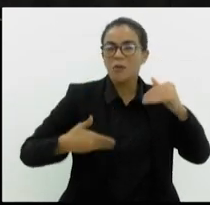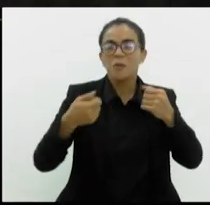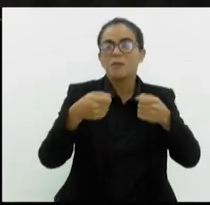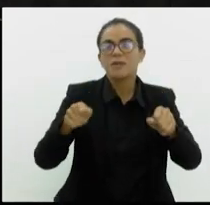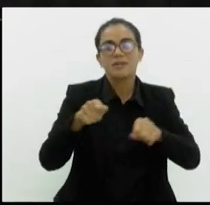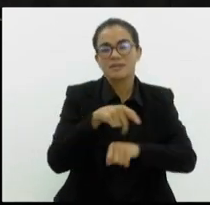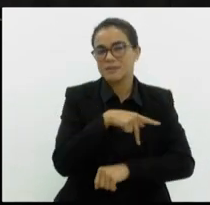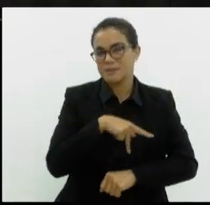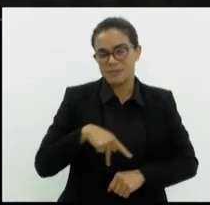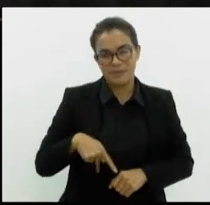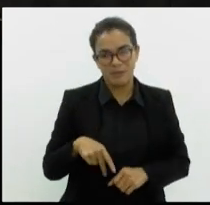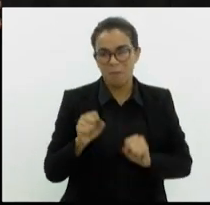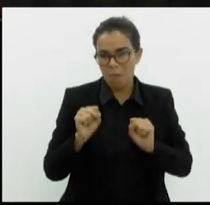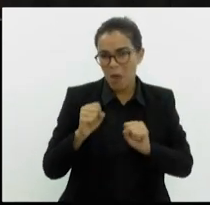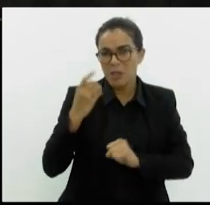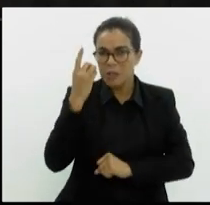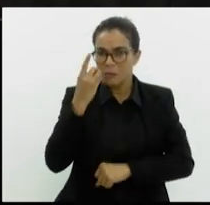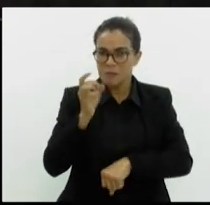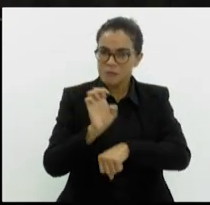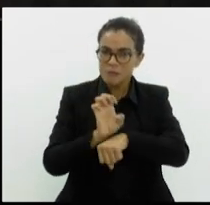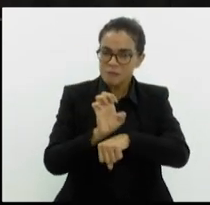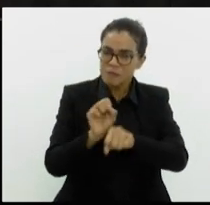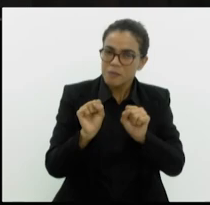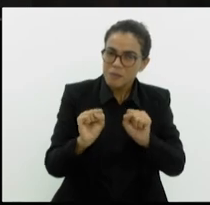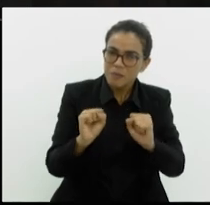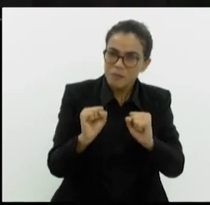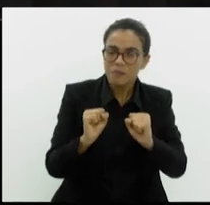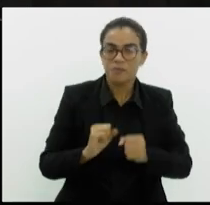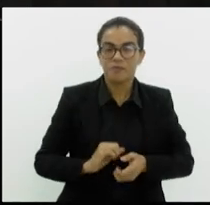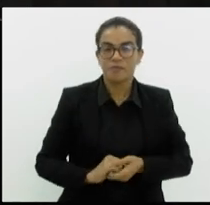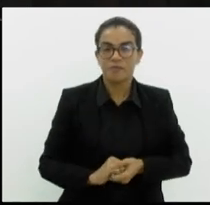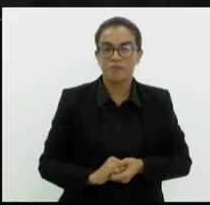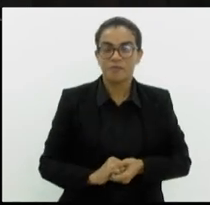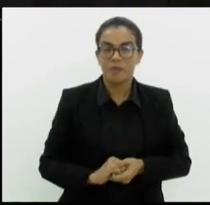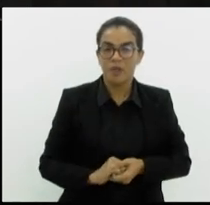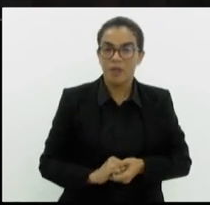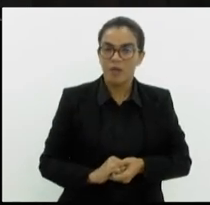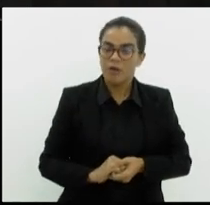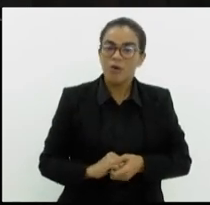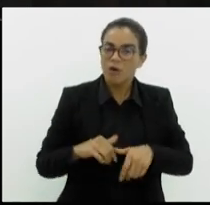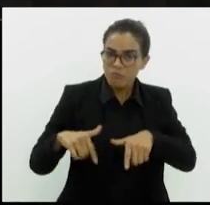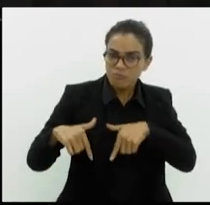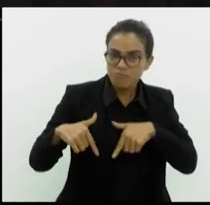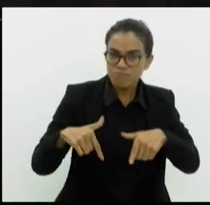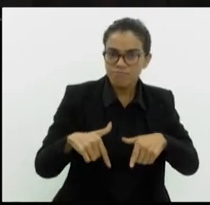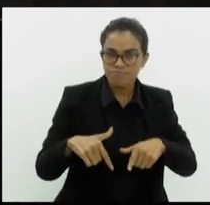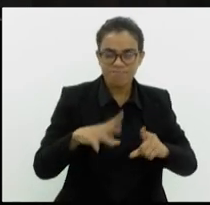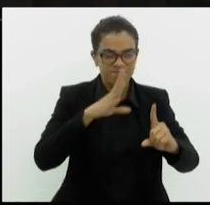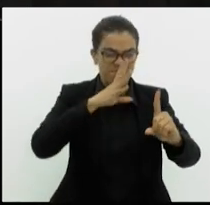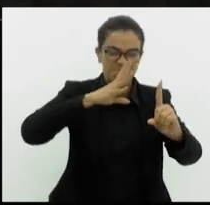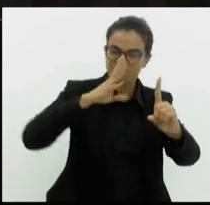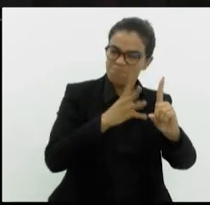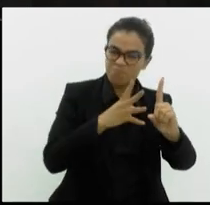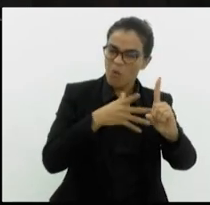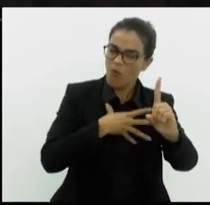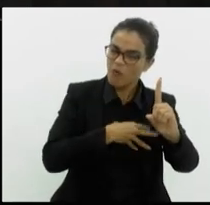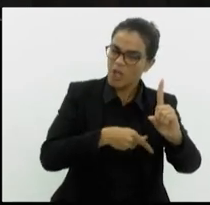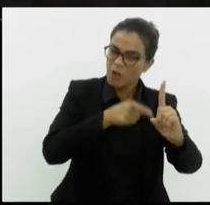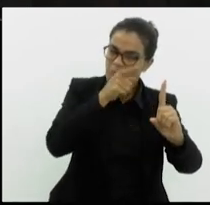da República, não, pode ser deputado estadual. O mínimo que tem que se fazer é o seguinte: condeno a atitude do meu